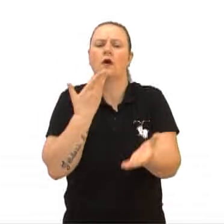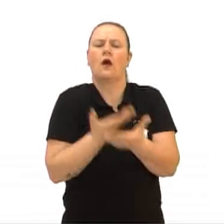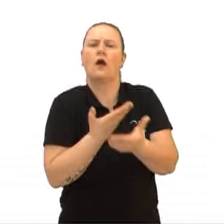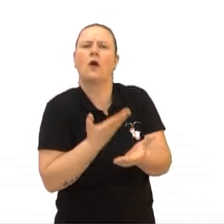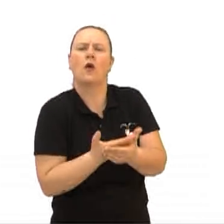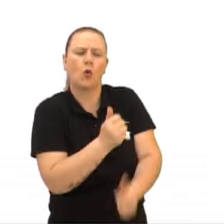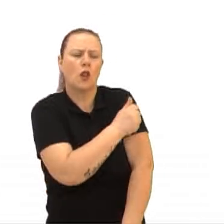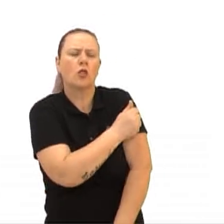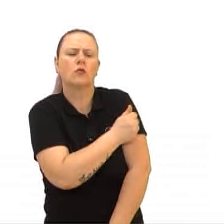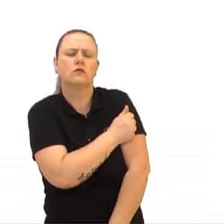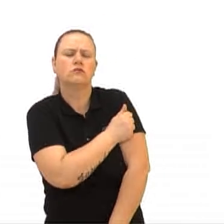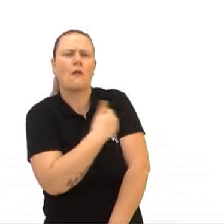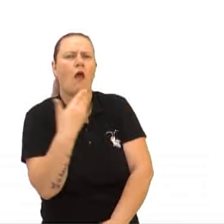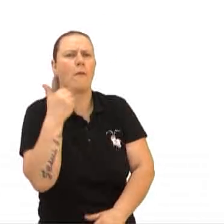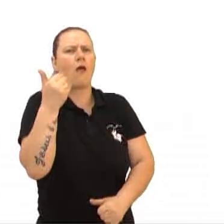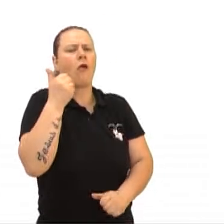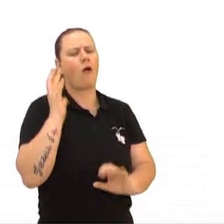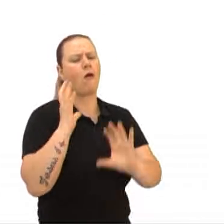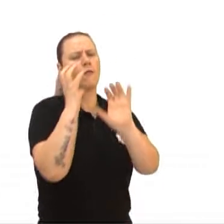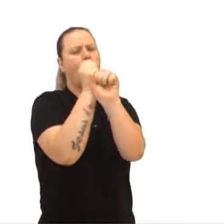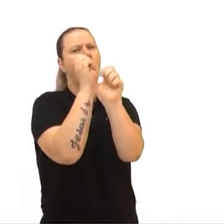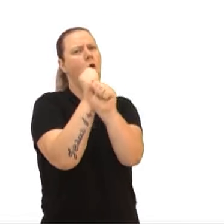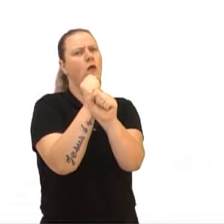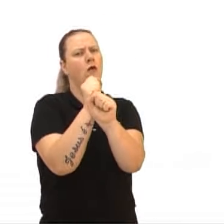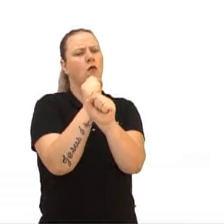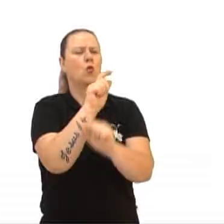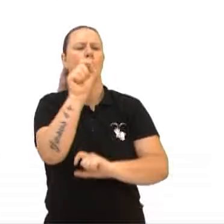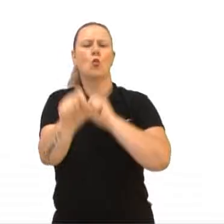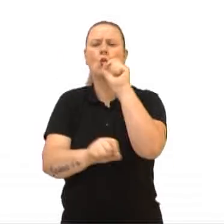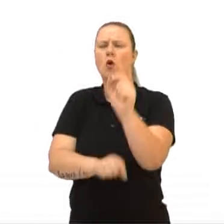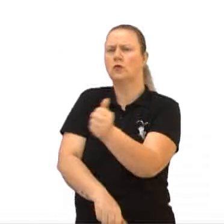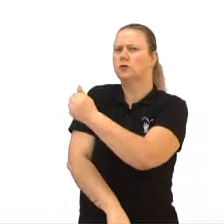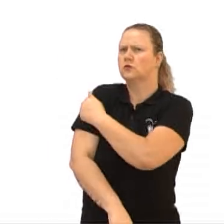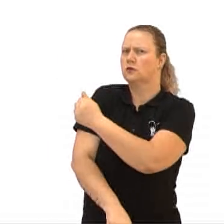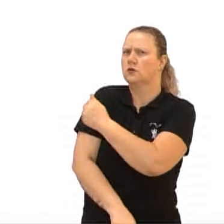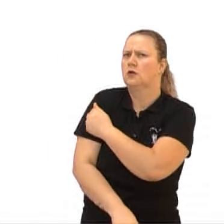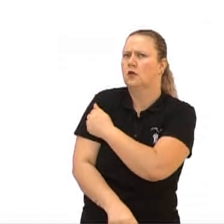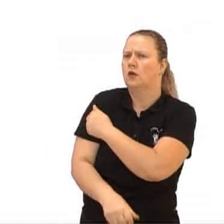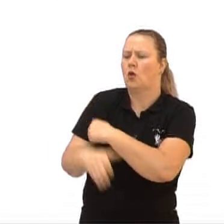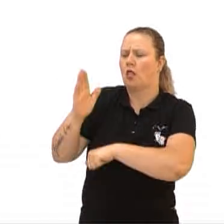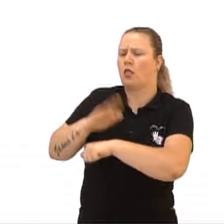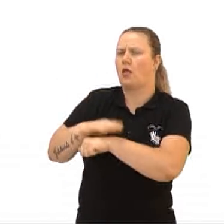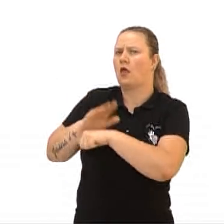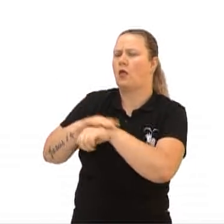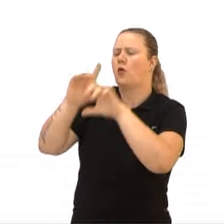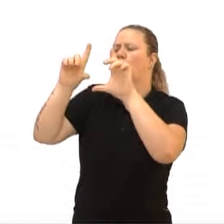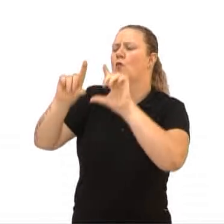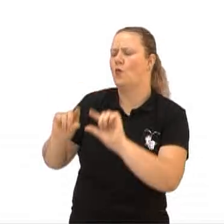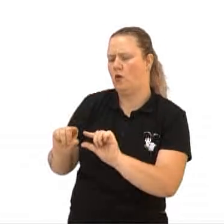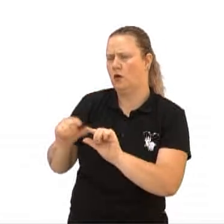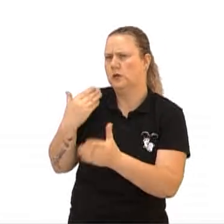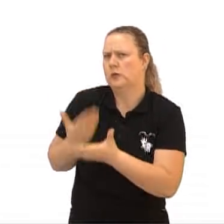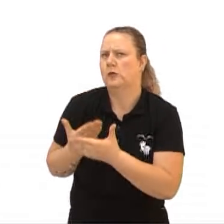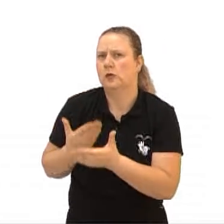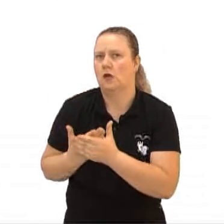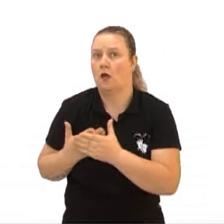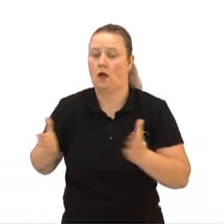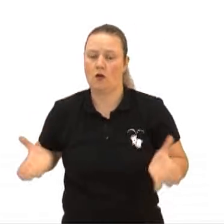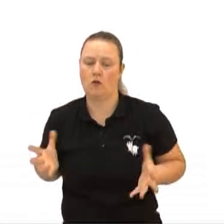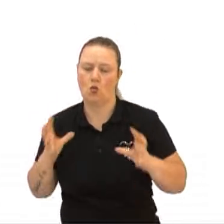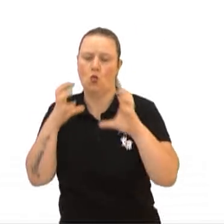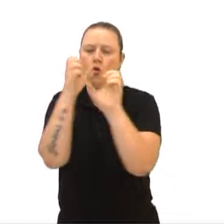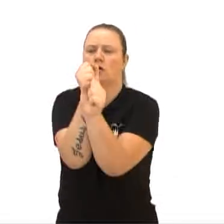maior nota? Qual estudante, né, se dedicou o menor tempo de estudos? Somando todas as horas